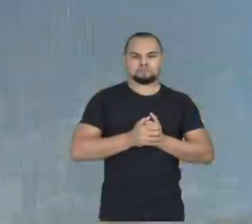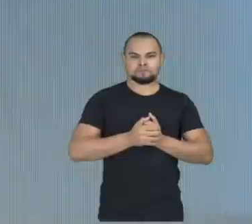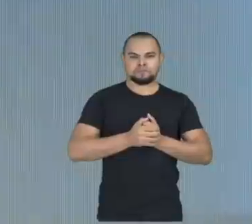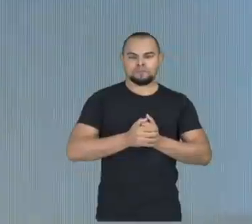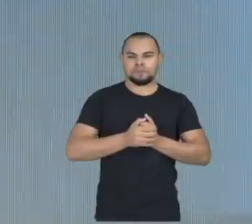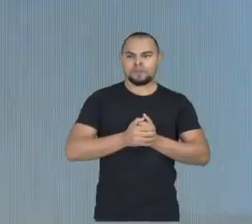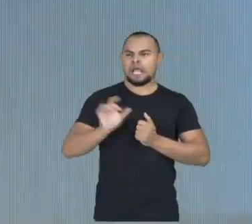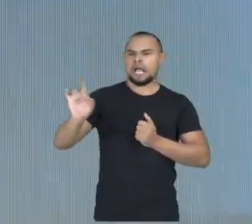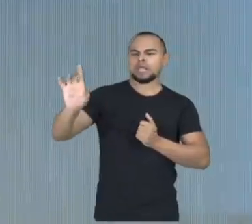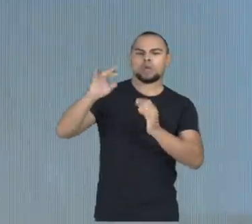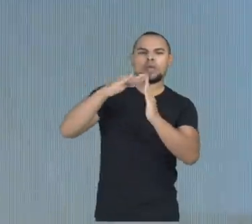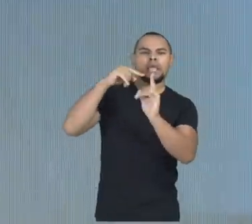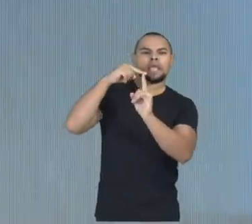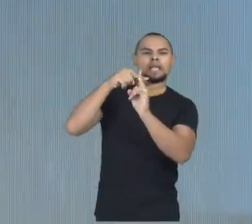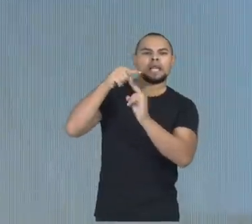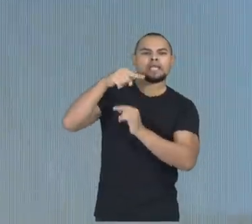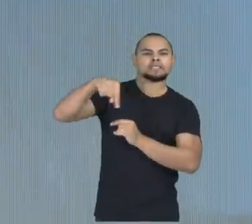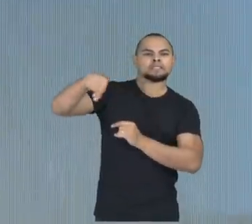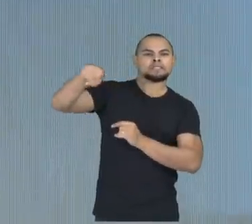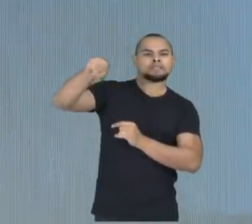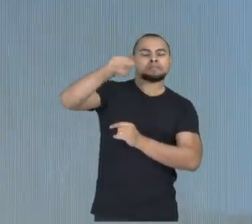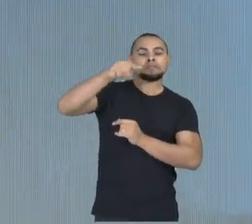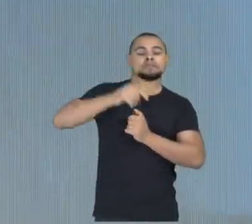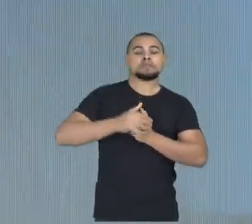portanto, não é essa entidade